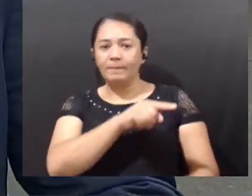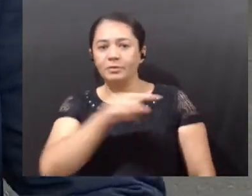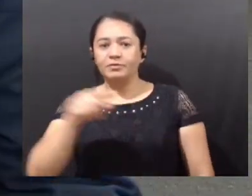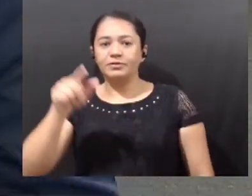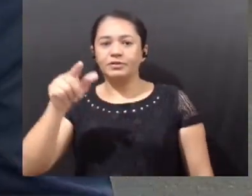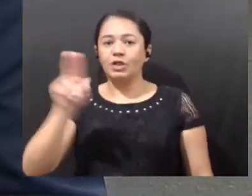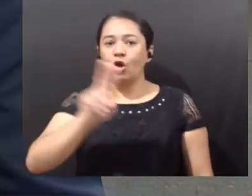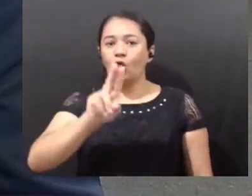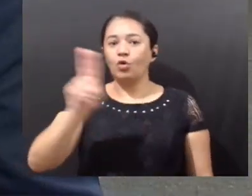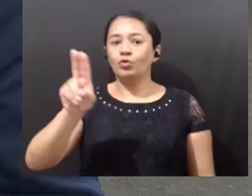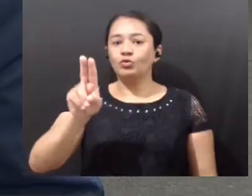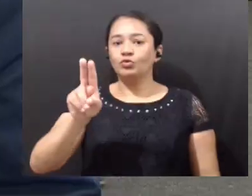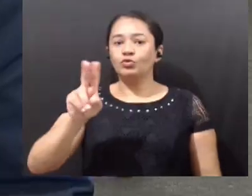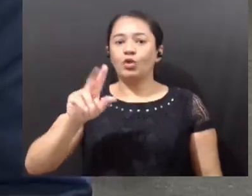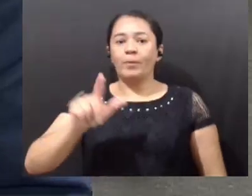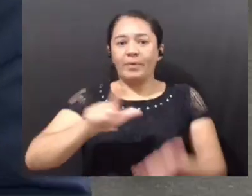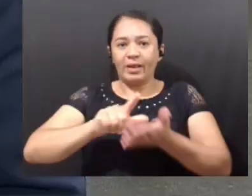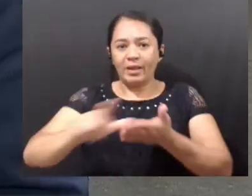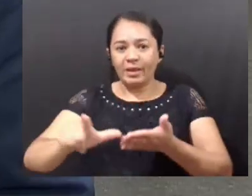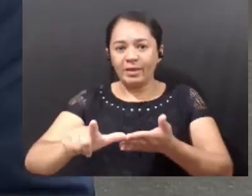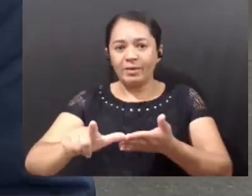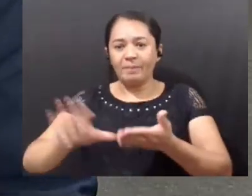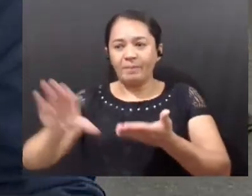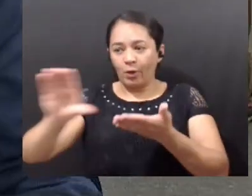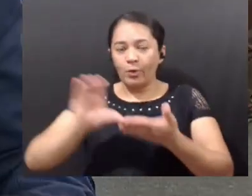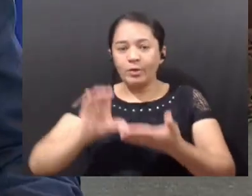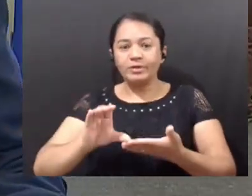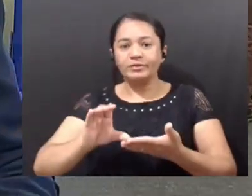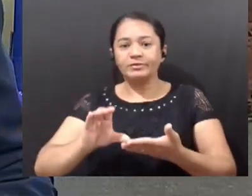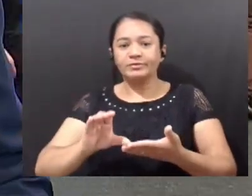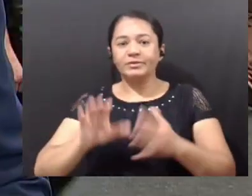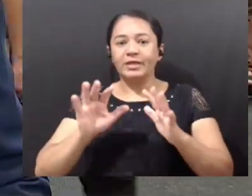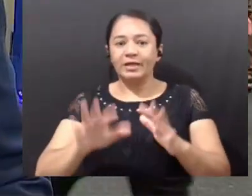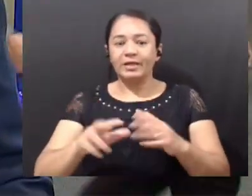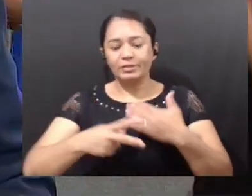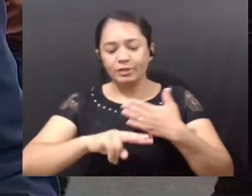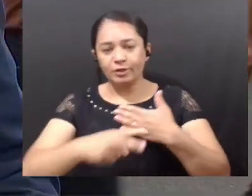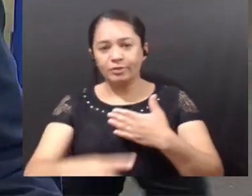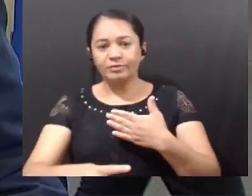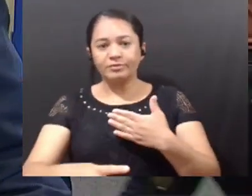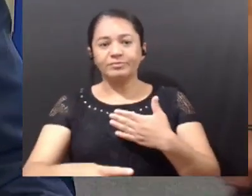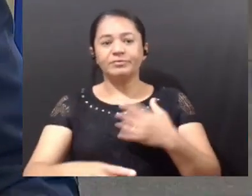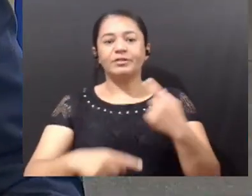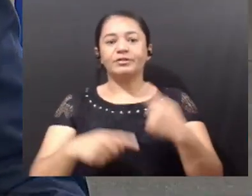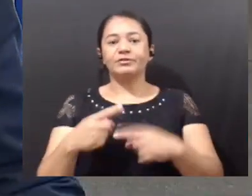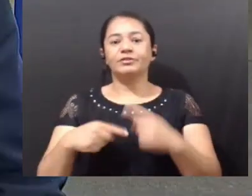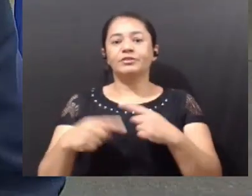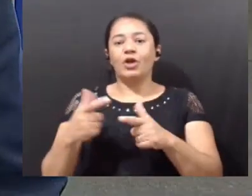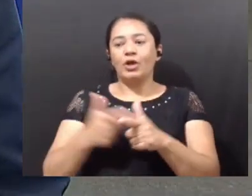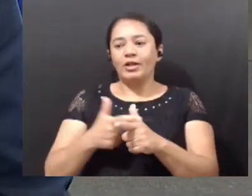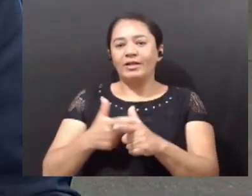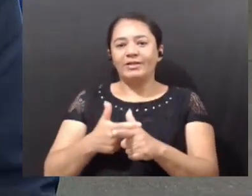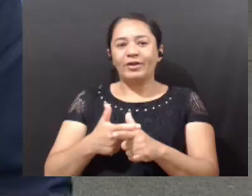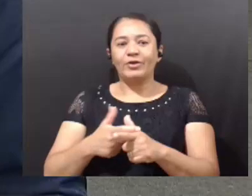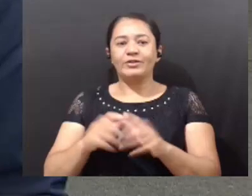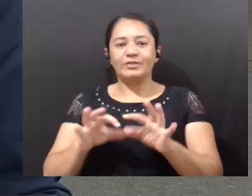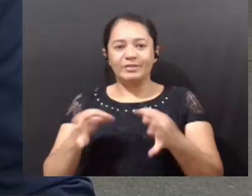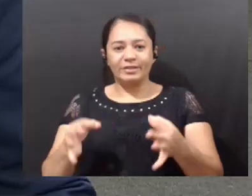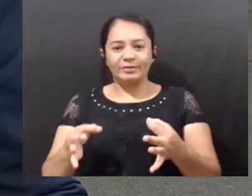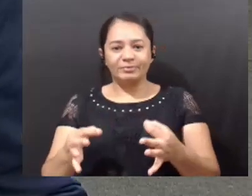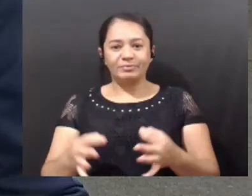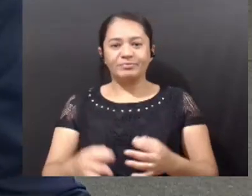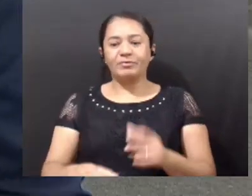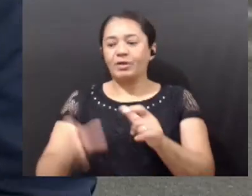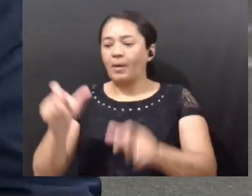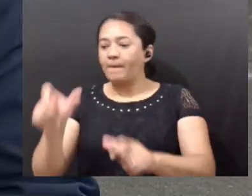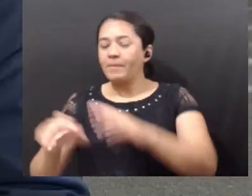pleitear um crédito, né? Então foi essa sequência, o Desenrola Pequenos Negócios, para desonerar o pequeno empreendedor.